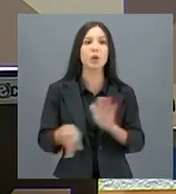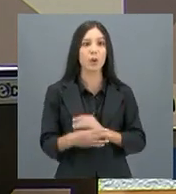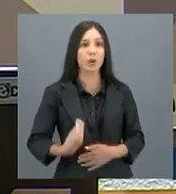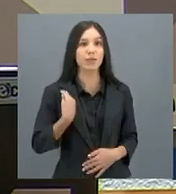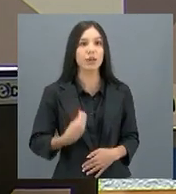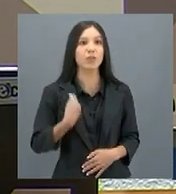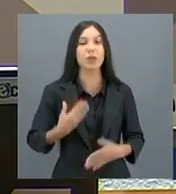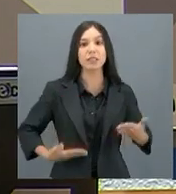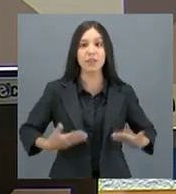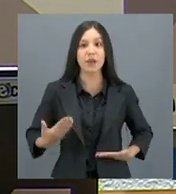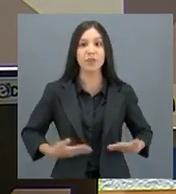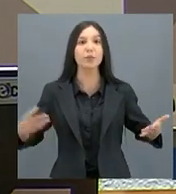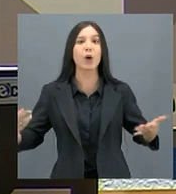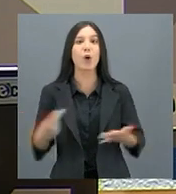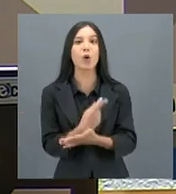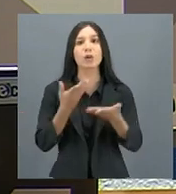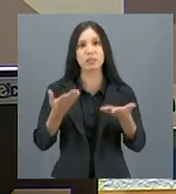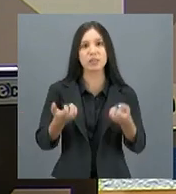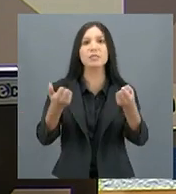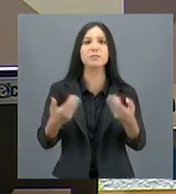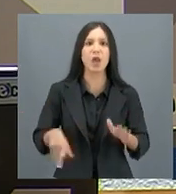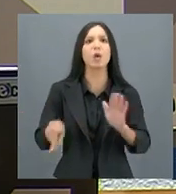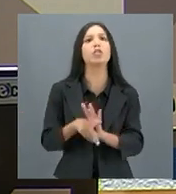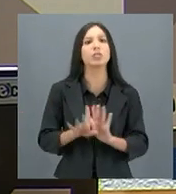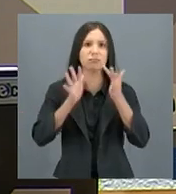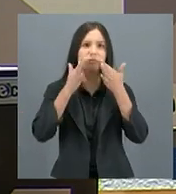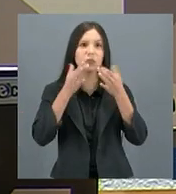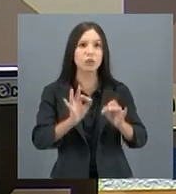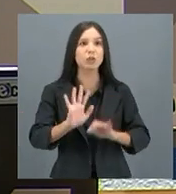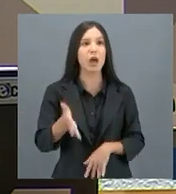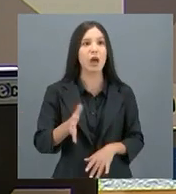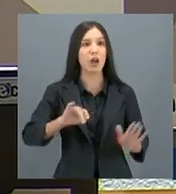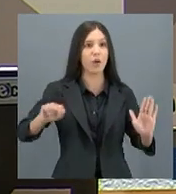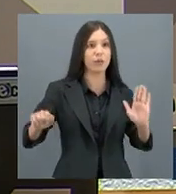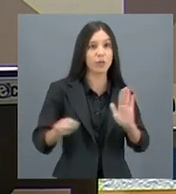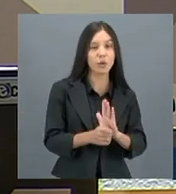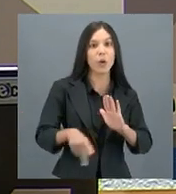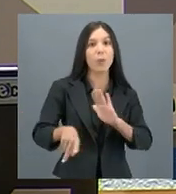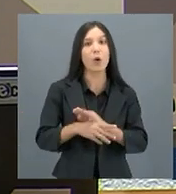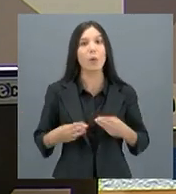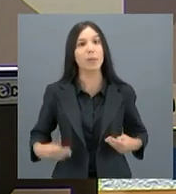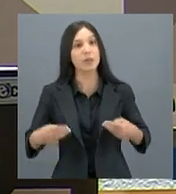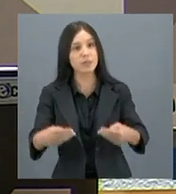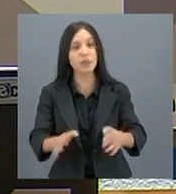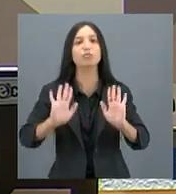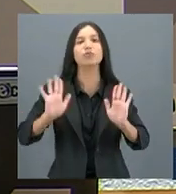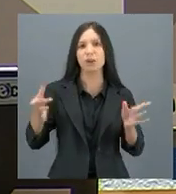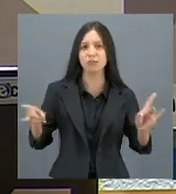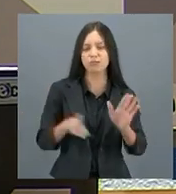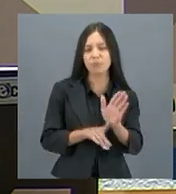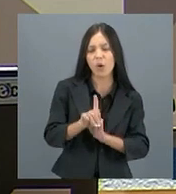para um servidor público quando acontece uma situação como essa foram observados. A ouvidoria do Ministério da Fazenda fez sua apuração interna